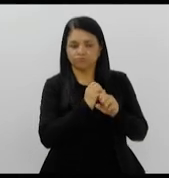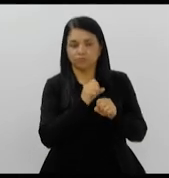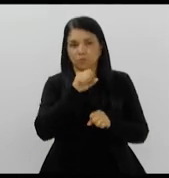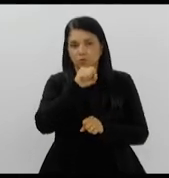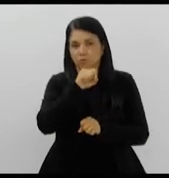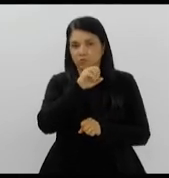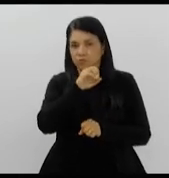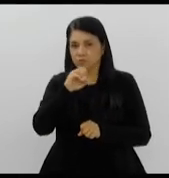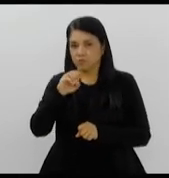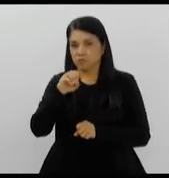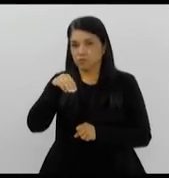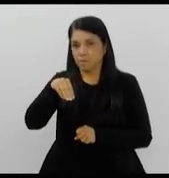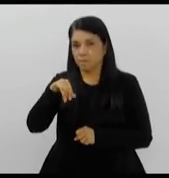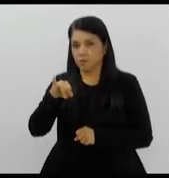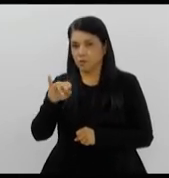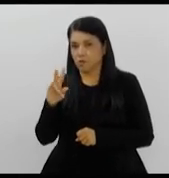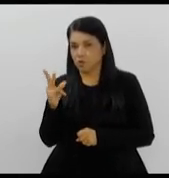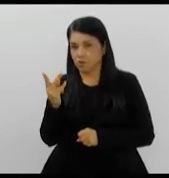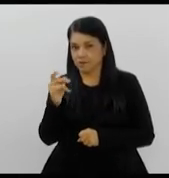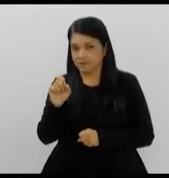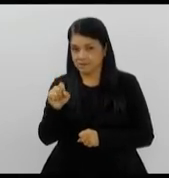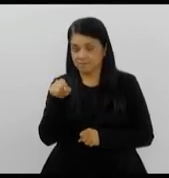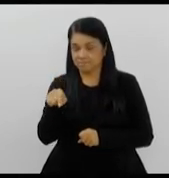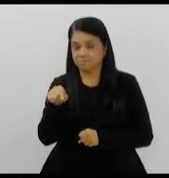milhões subestimava